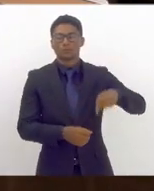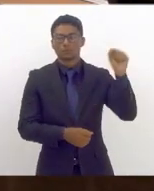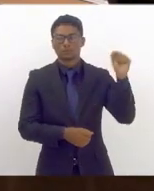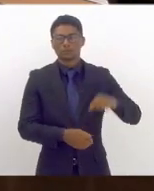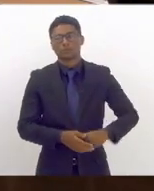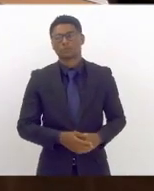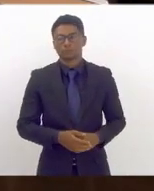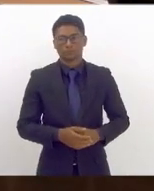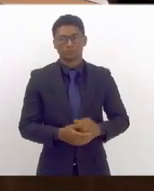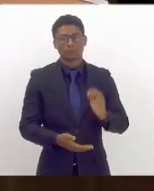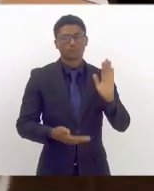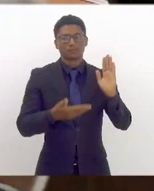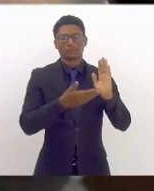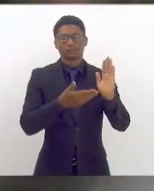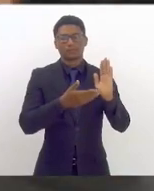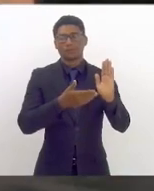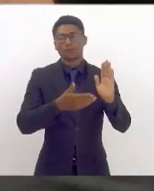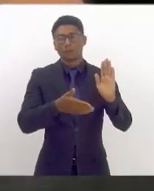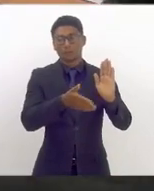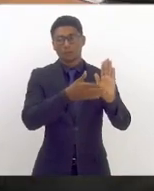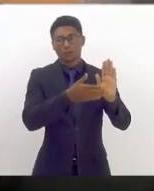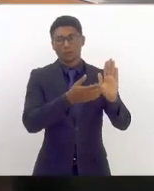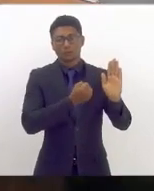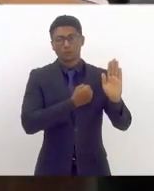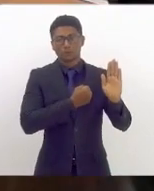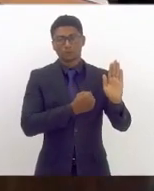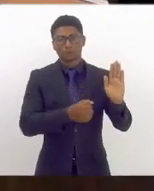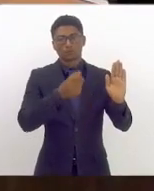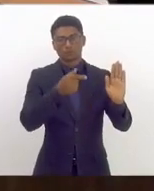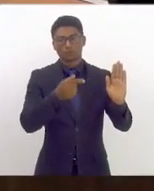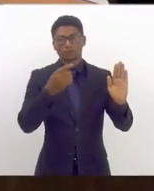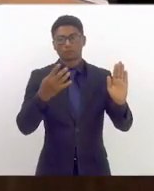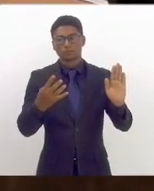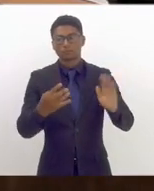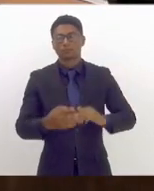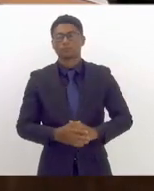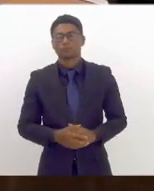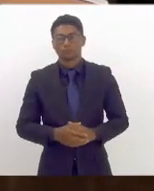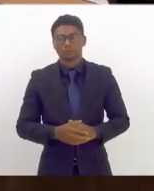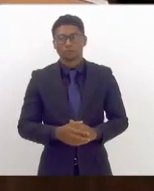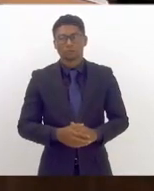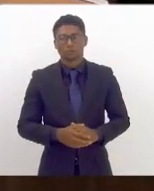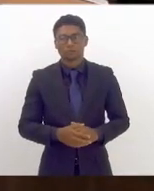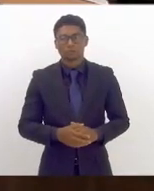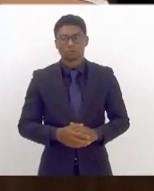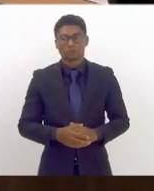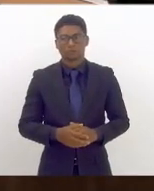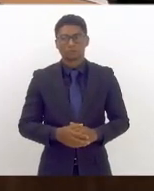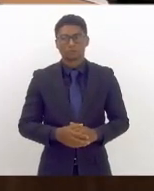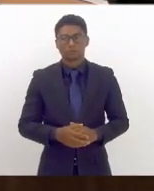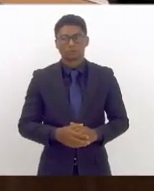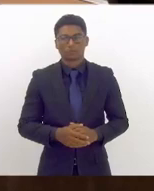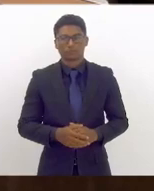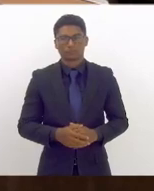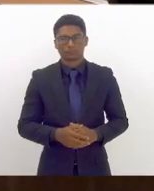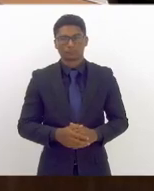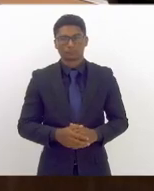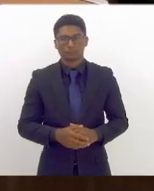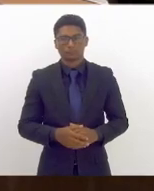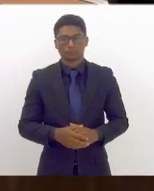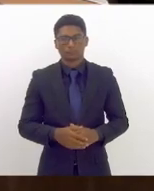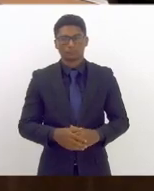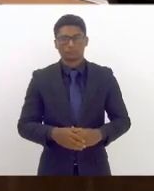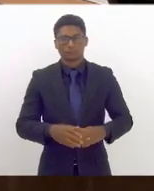essa proposta de emenda constitucional número 74 de iniciativa do